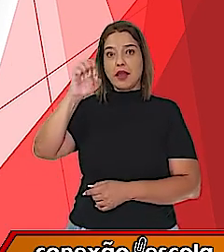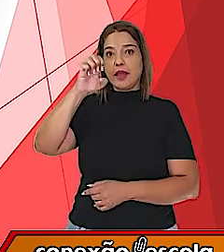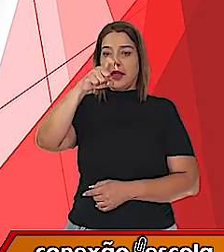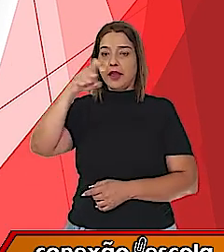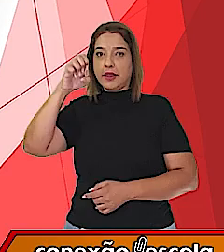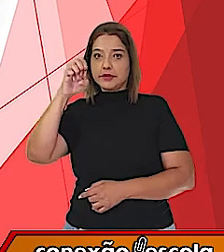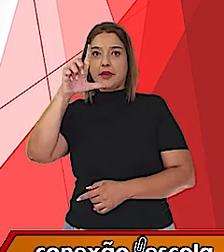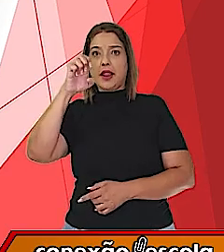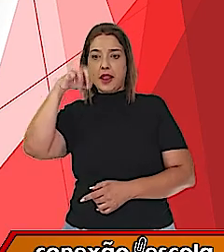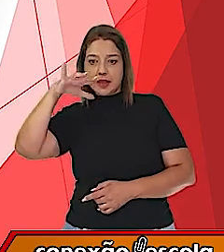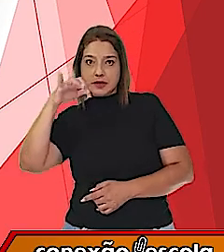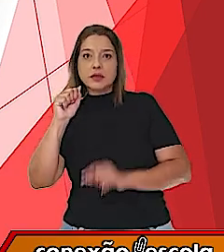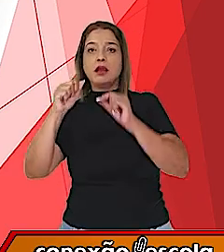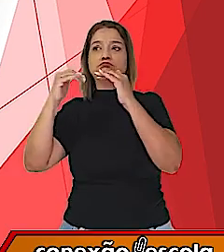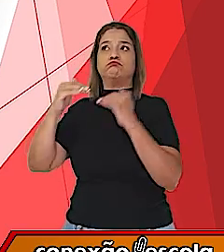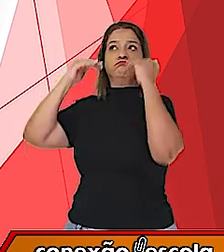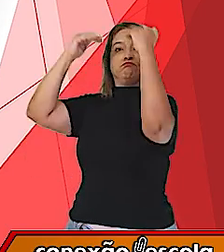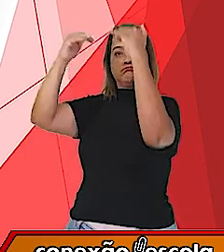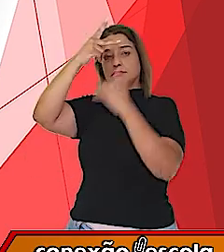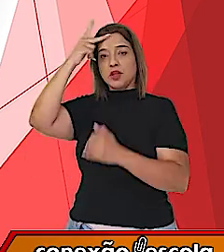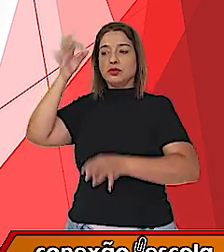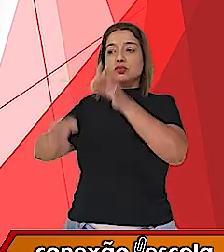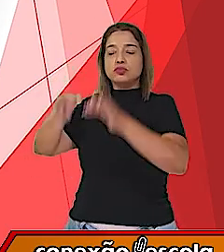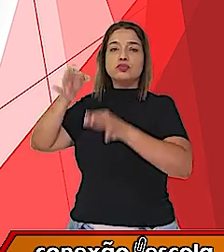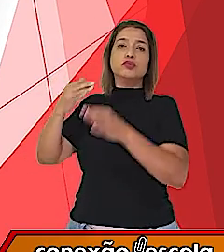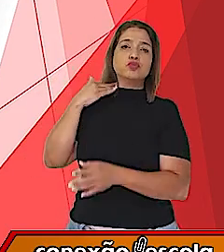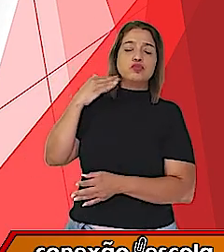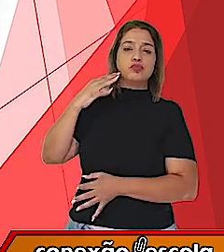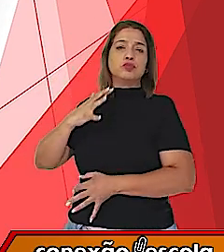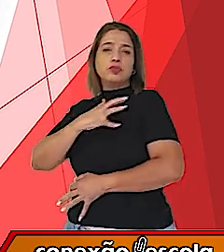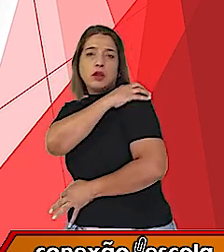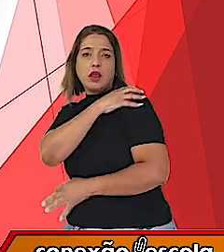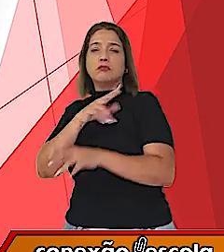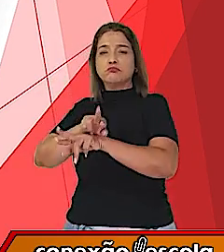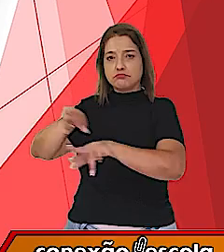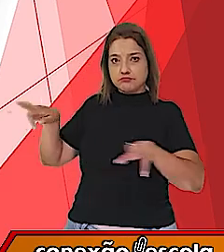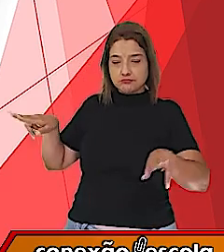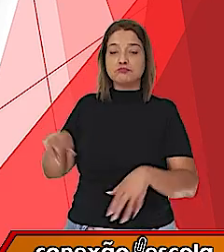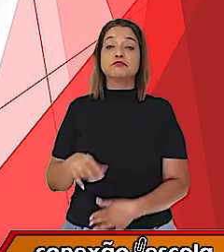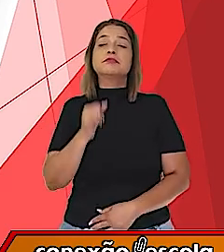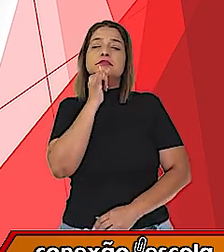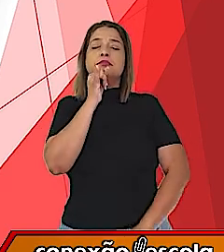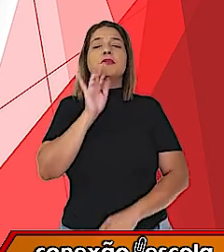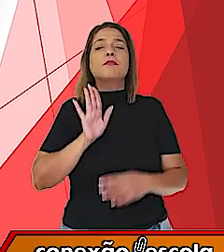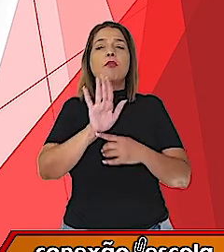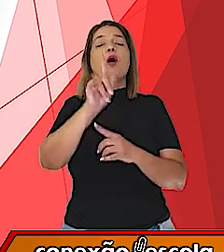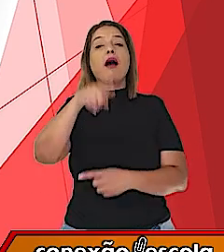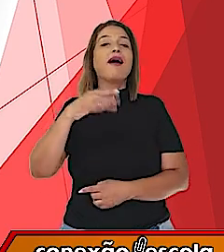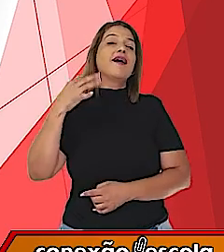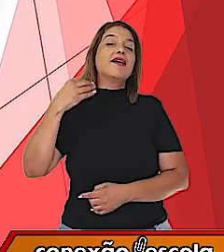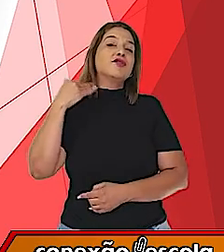para altas autoridades e oficiais generais. Temos no exemplo um